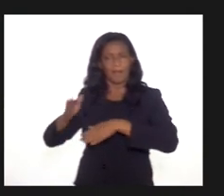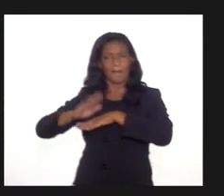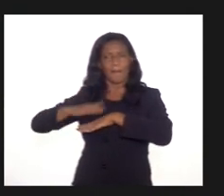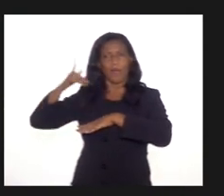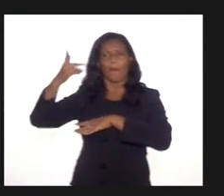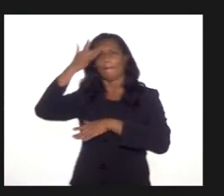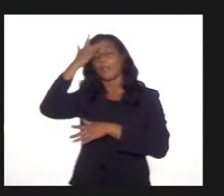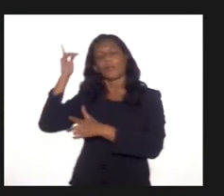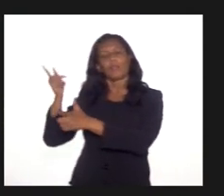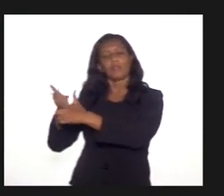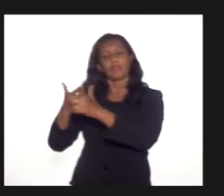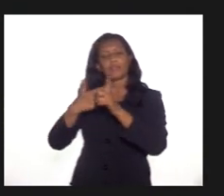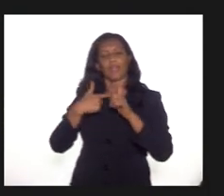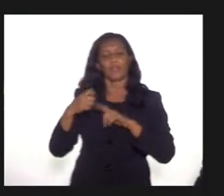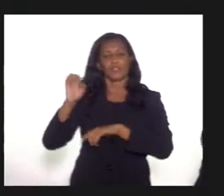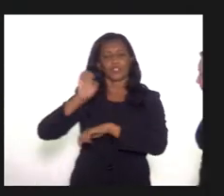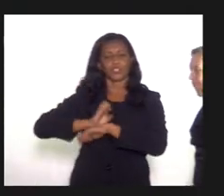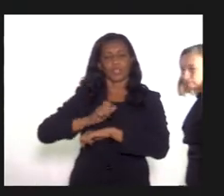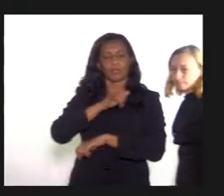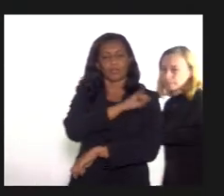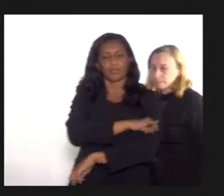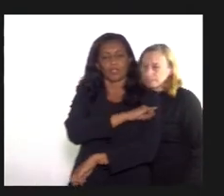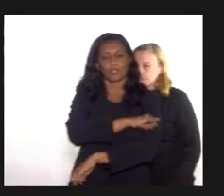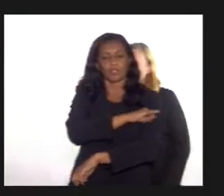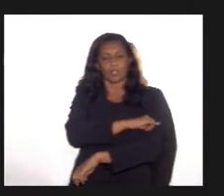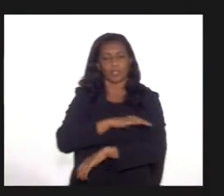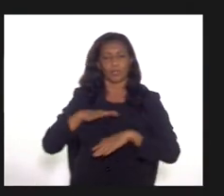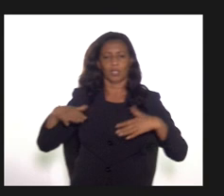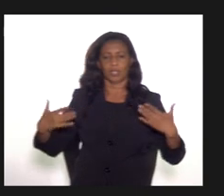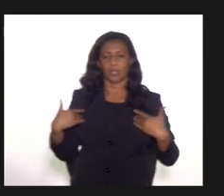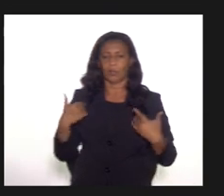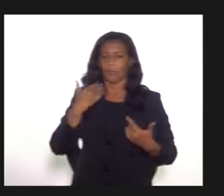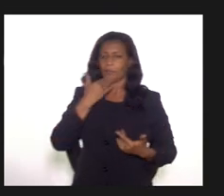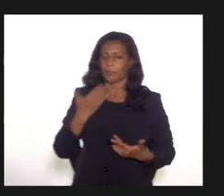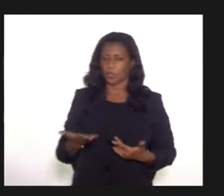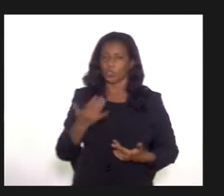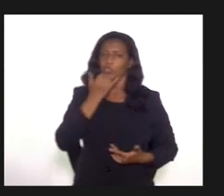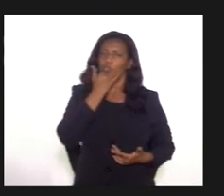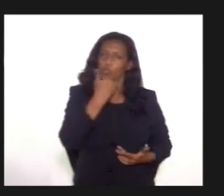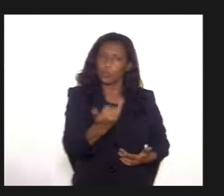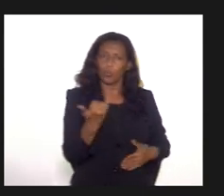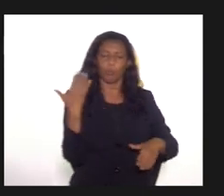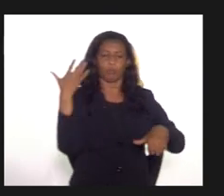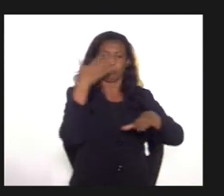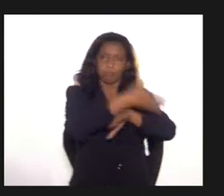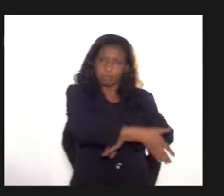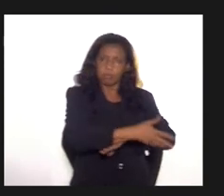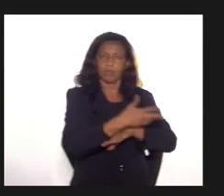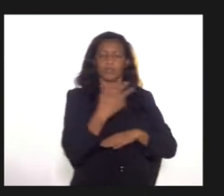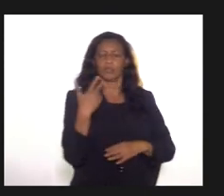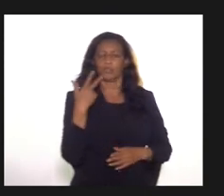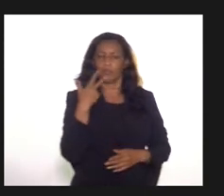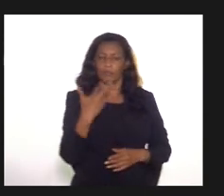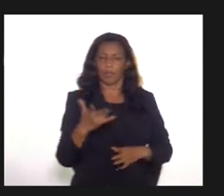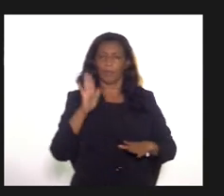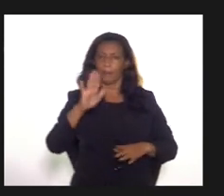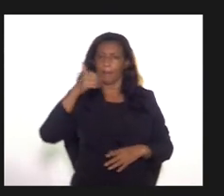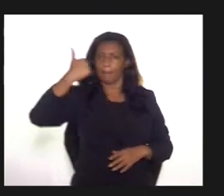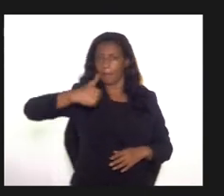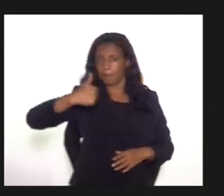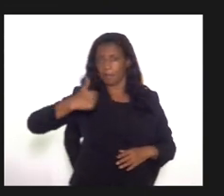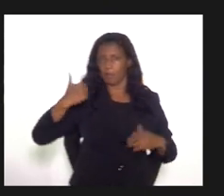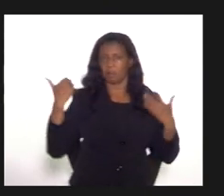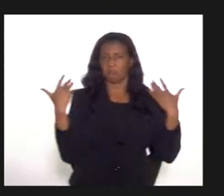devedores do Estado do Rio de Janeiro, como V. Exª bem disse. Então, eu pedi aí, peço desculpas desde já por interromper sua fala, mas primeiro para